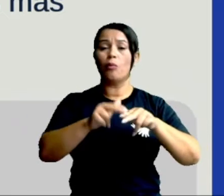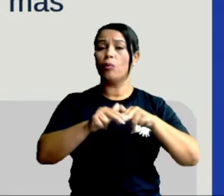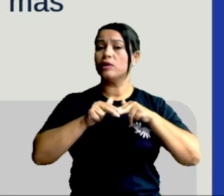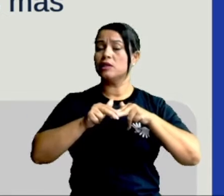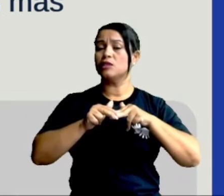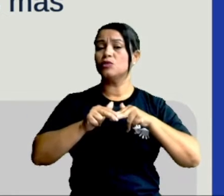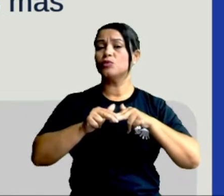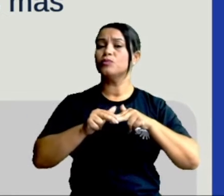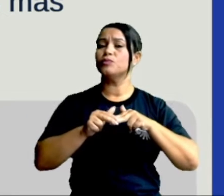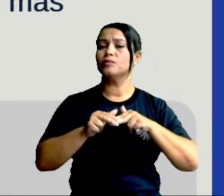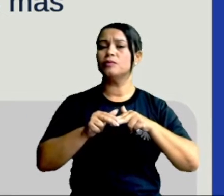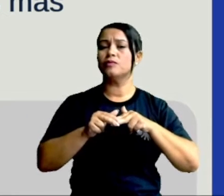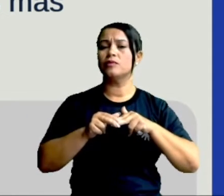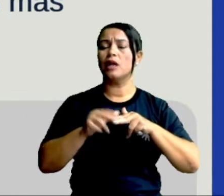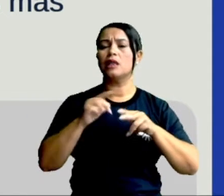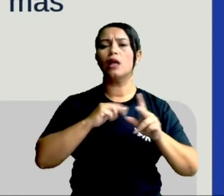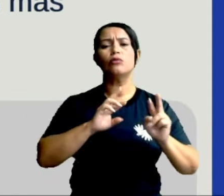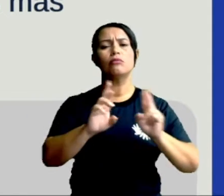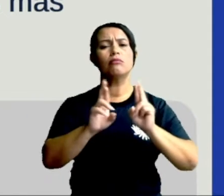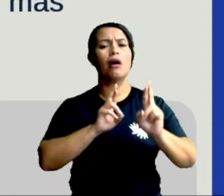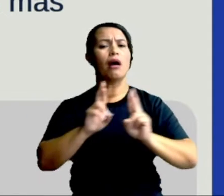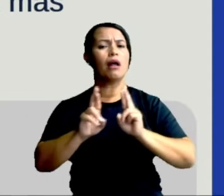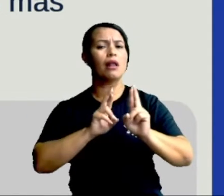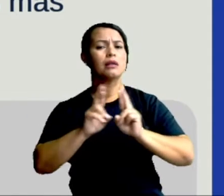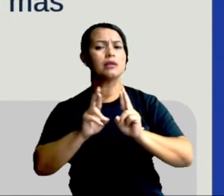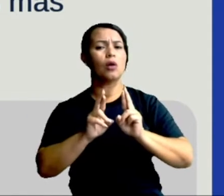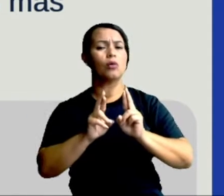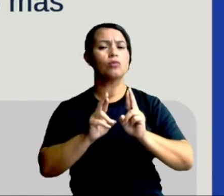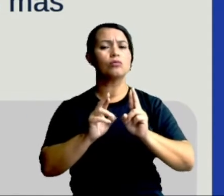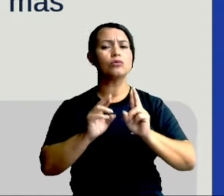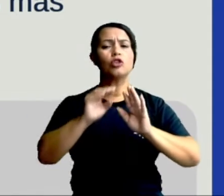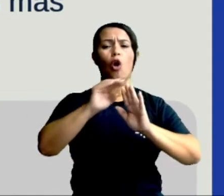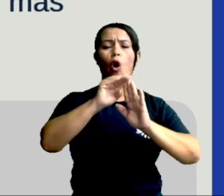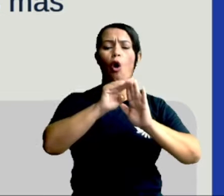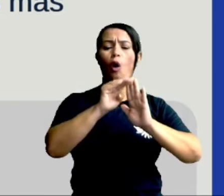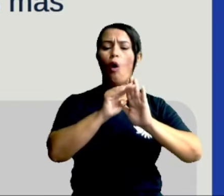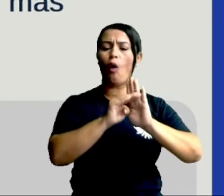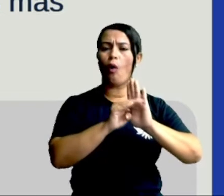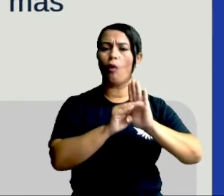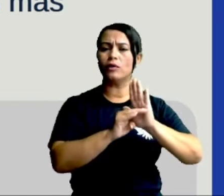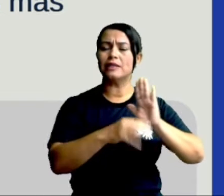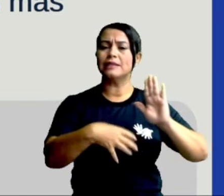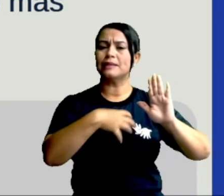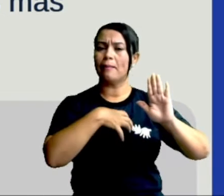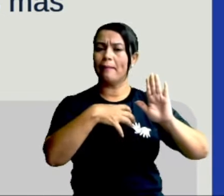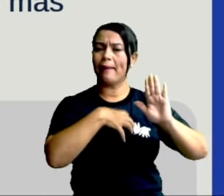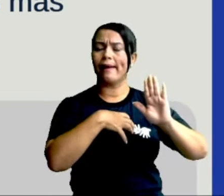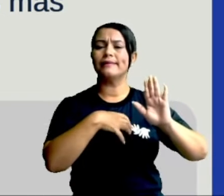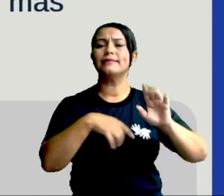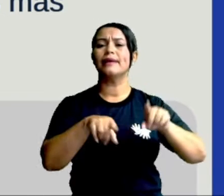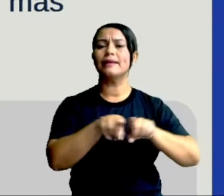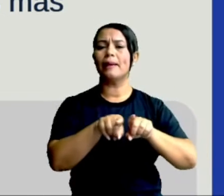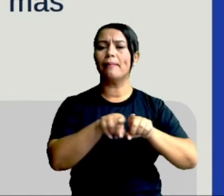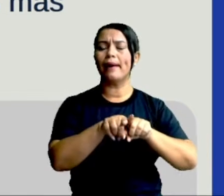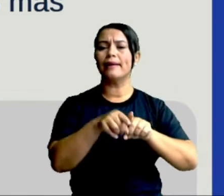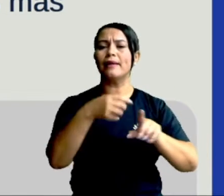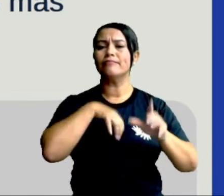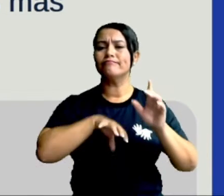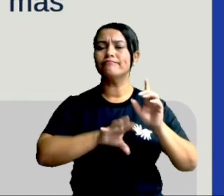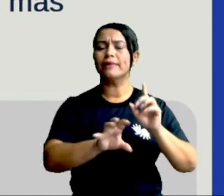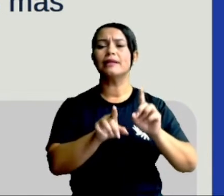portanto, uma relação de ordem semântica entre partes de enunciados